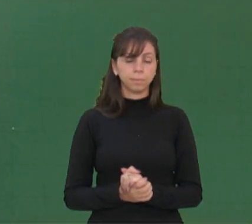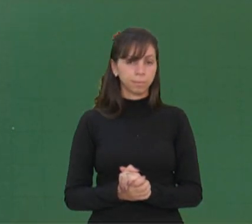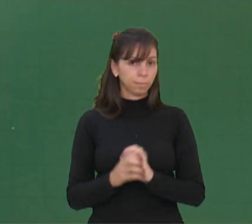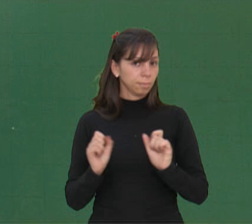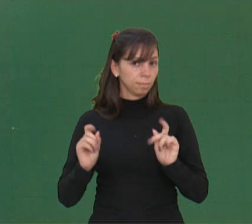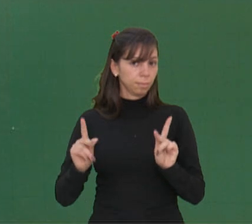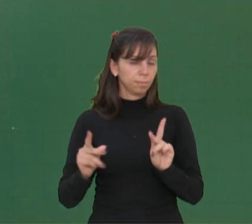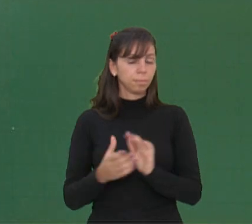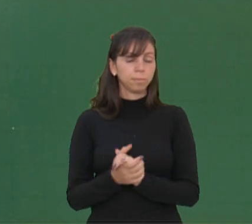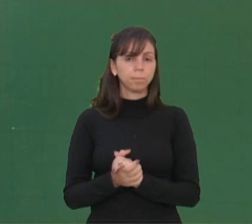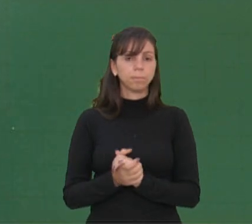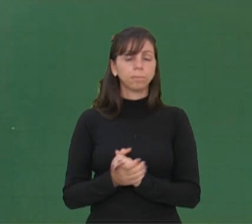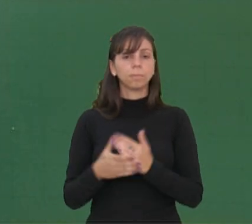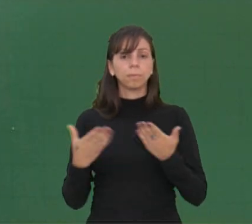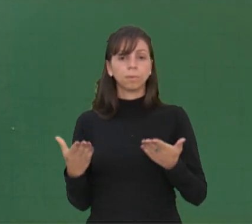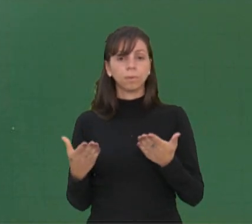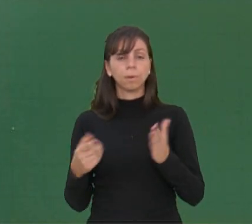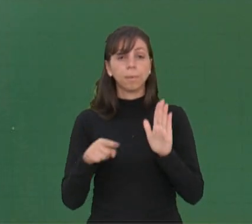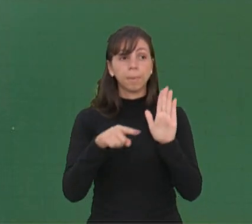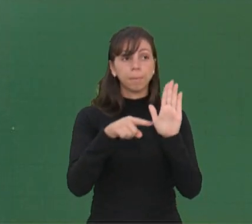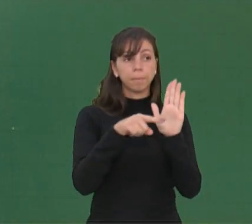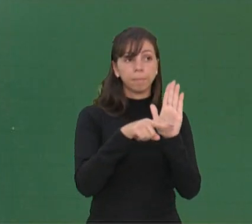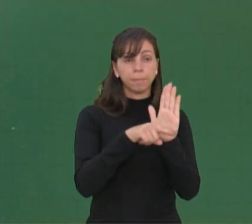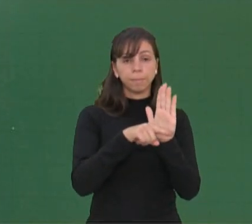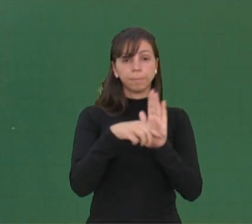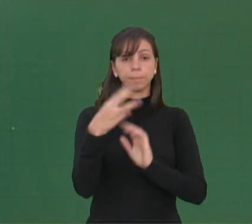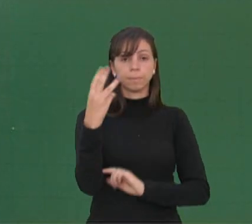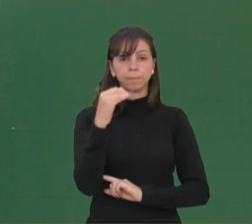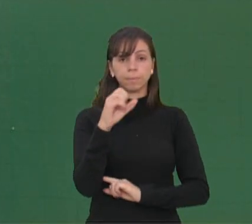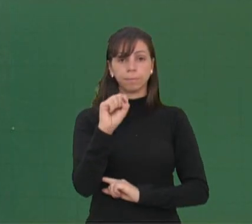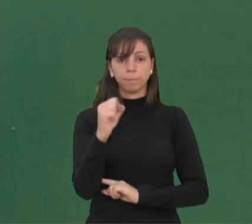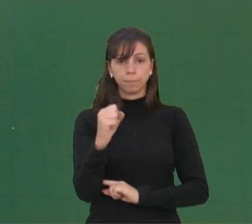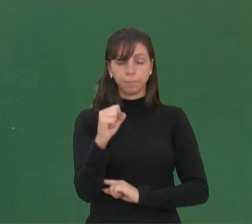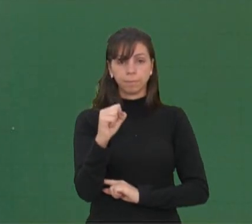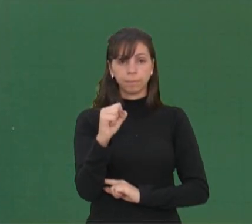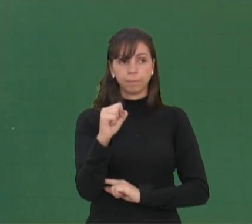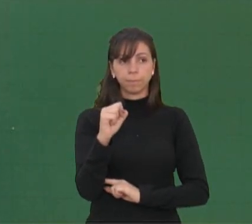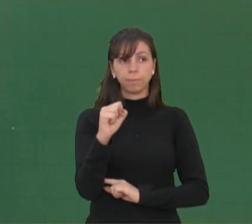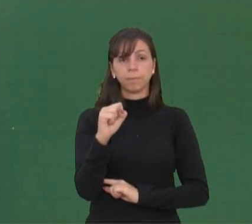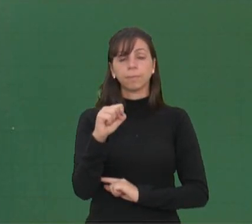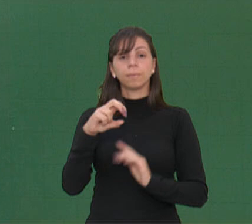Certo? Então, menos 3 oitavos é o quê? Menos